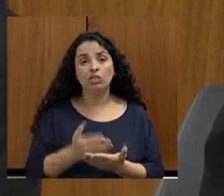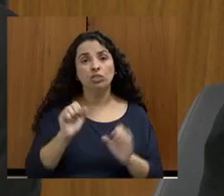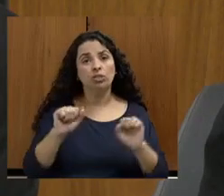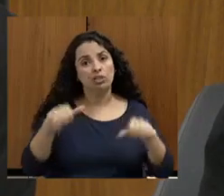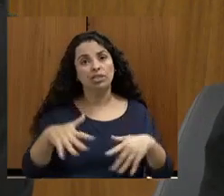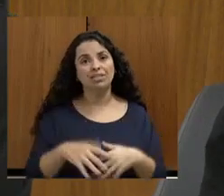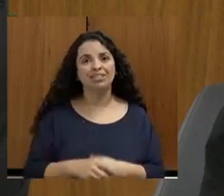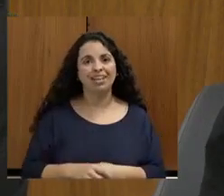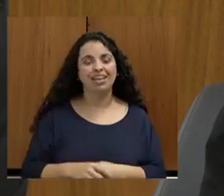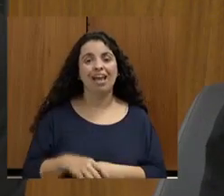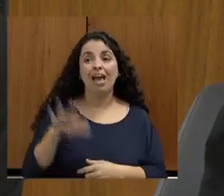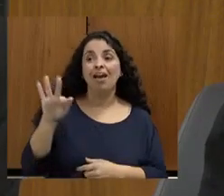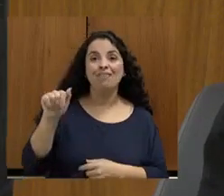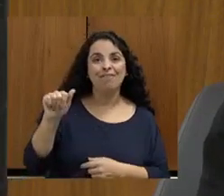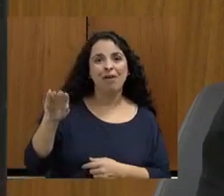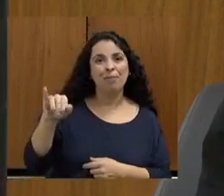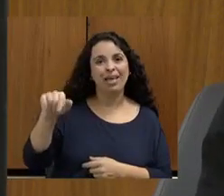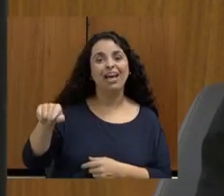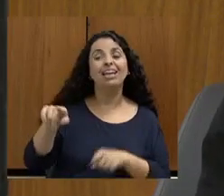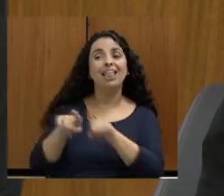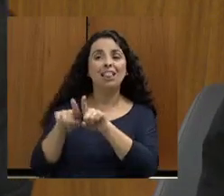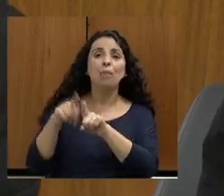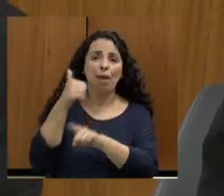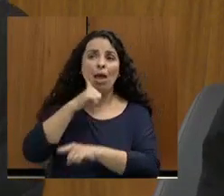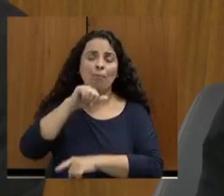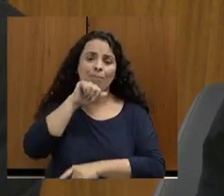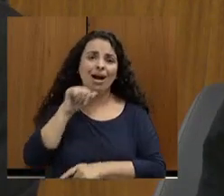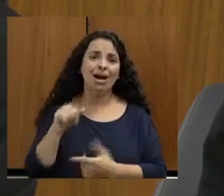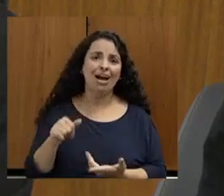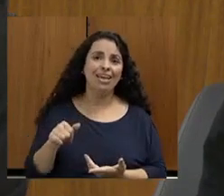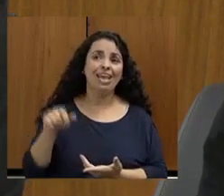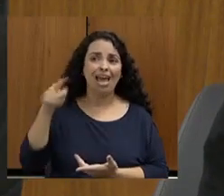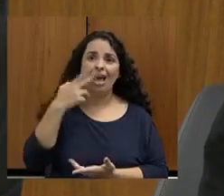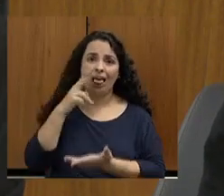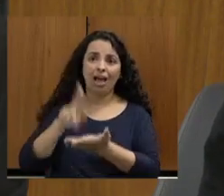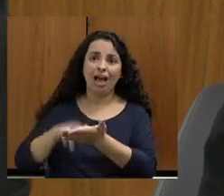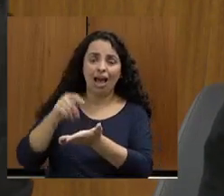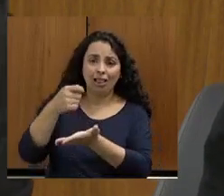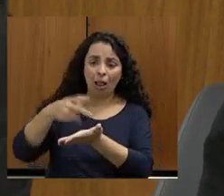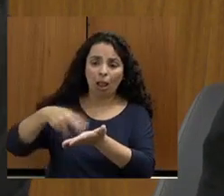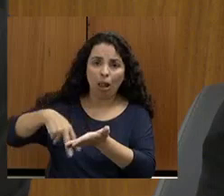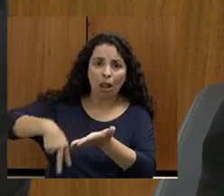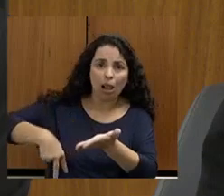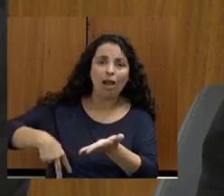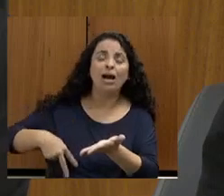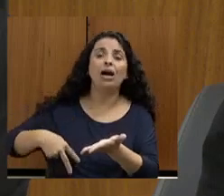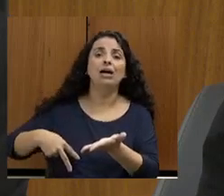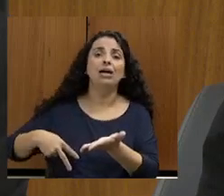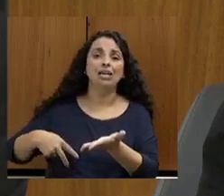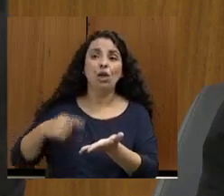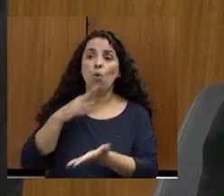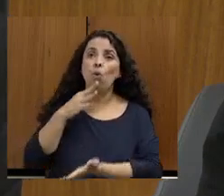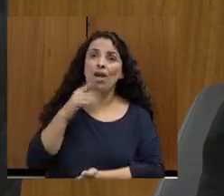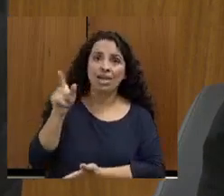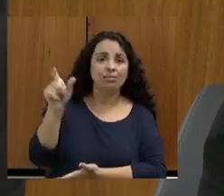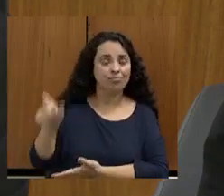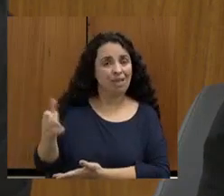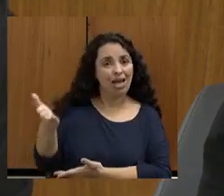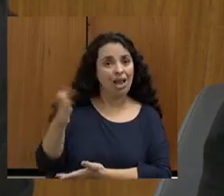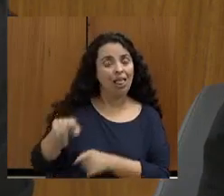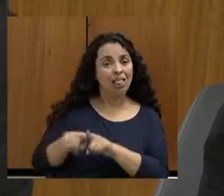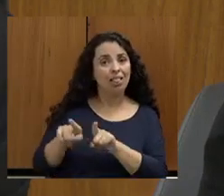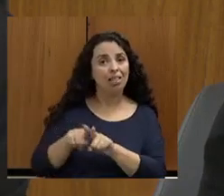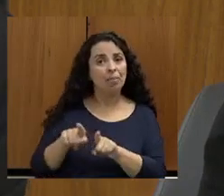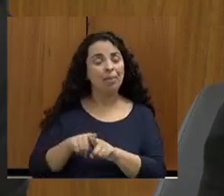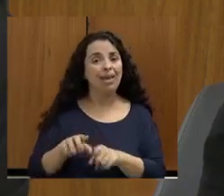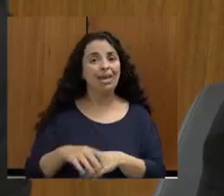Fabiana também é mãe, e tenho convicção pelo relato da carta, conheço também a pessoa, também